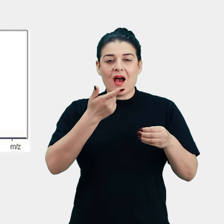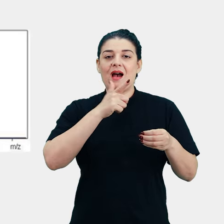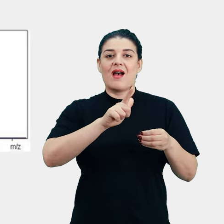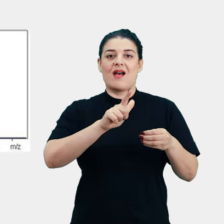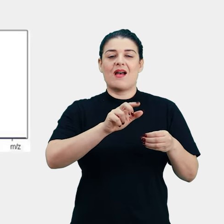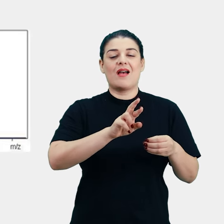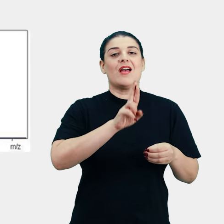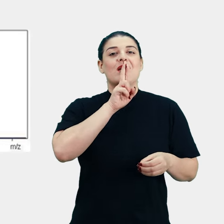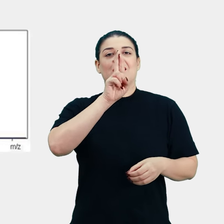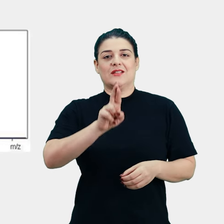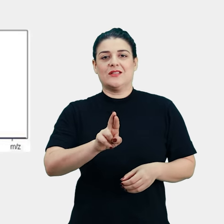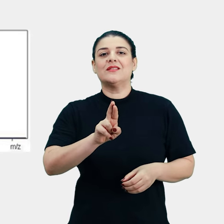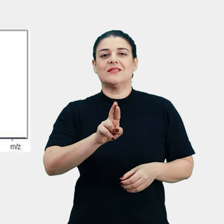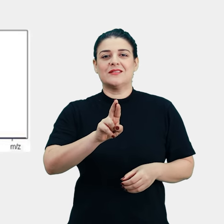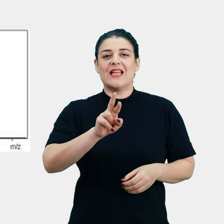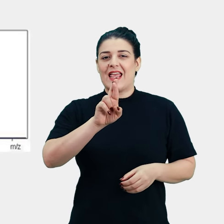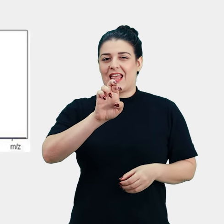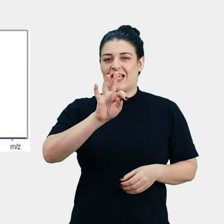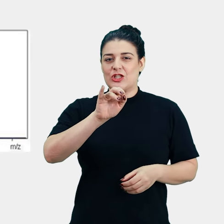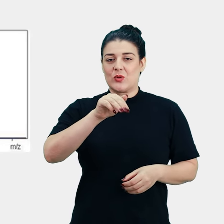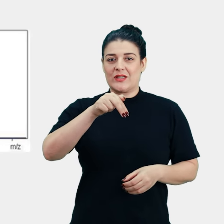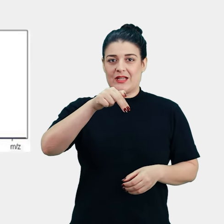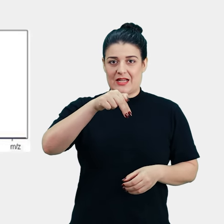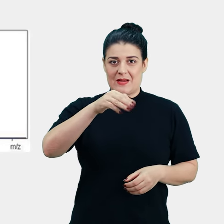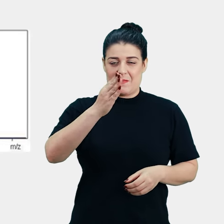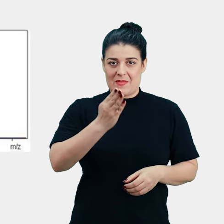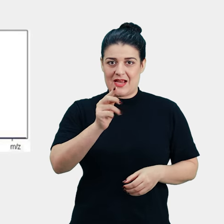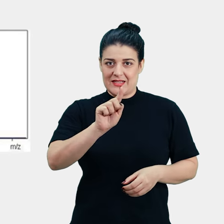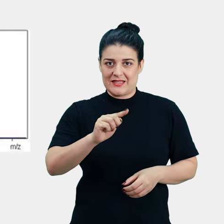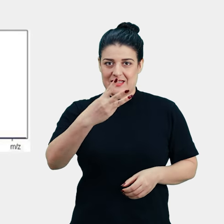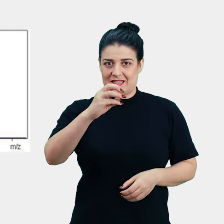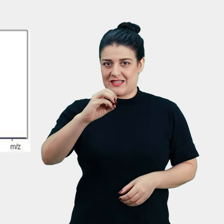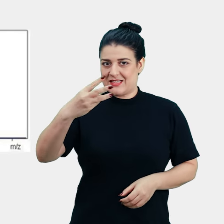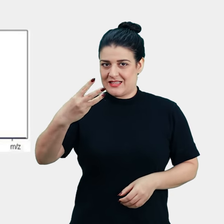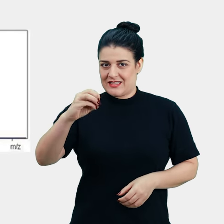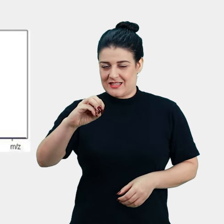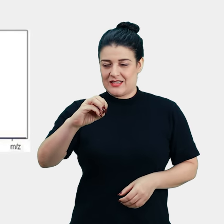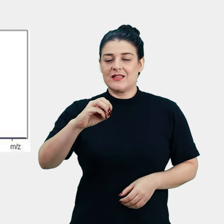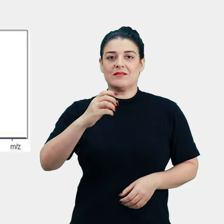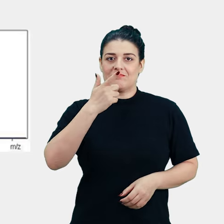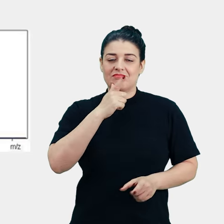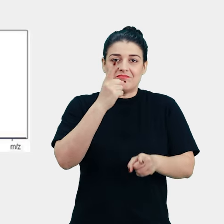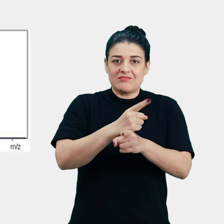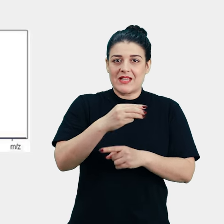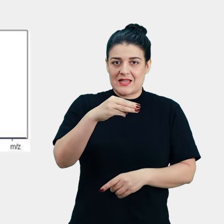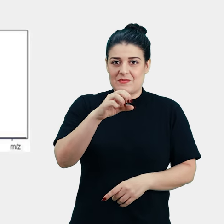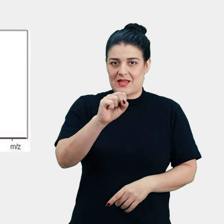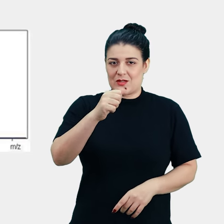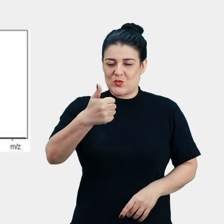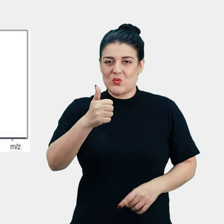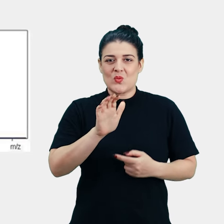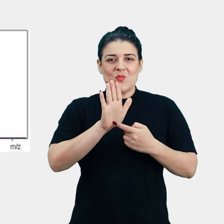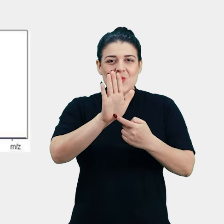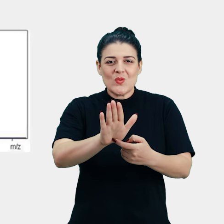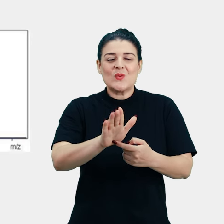substância reticulina com M/Z 330. Então, a gente vê aqui primeiro o MS1, o espectro